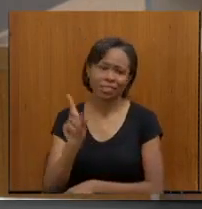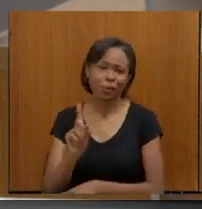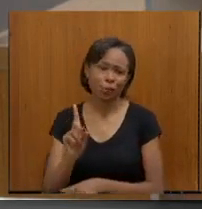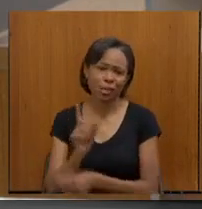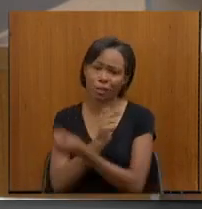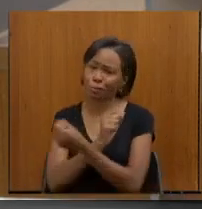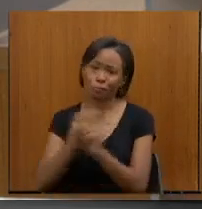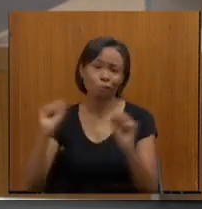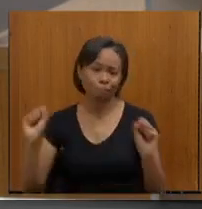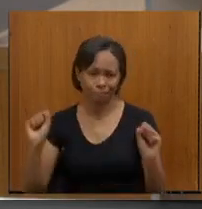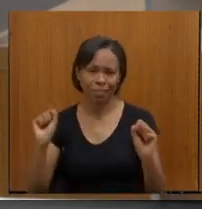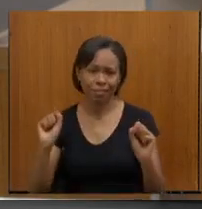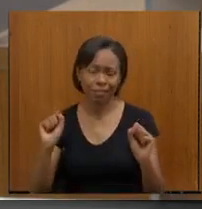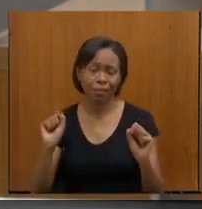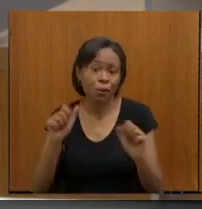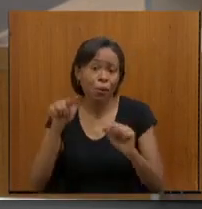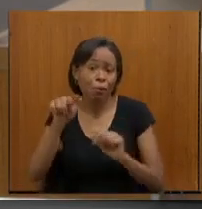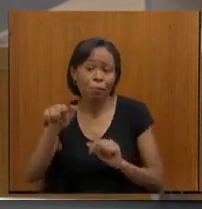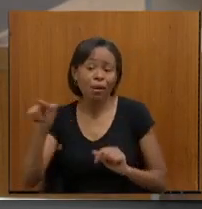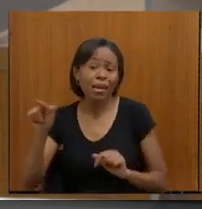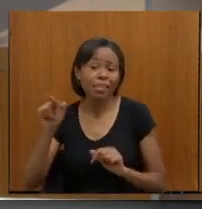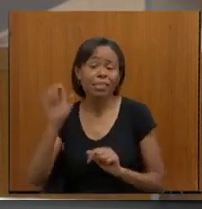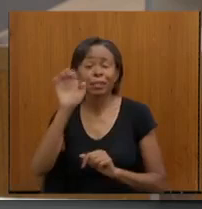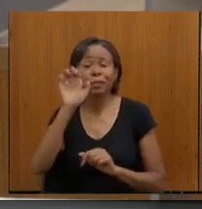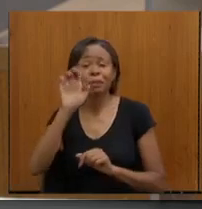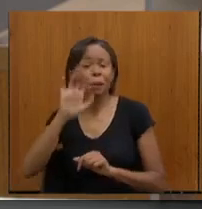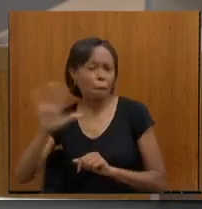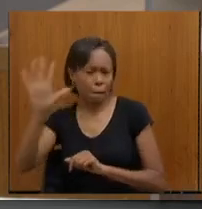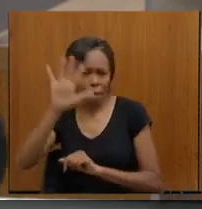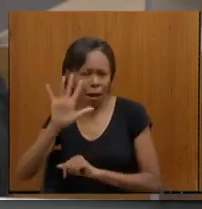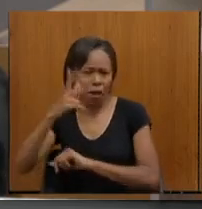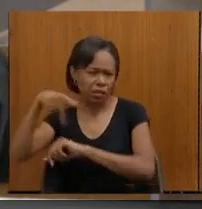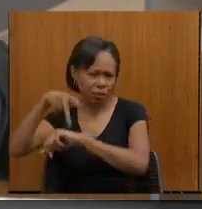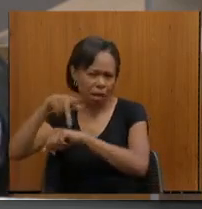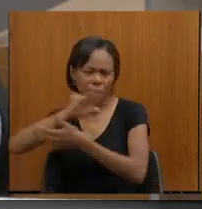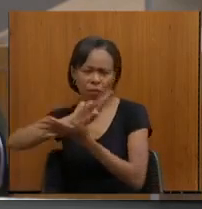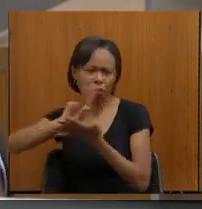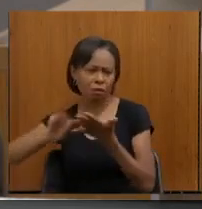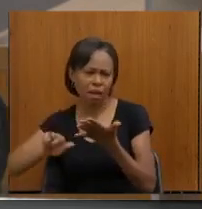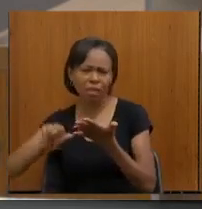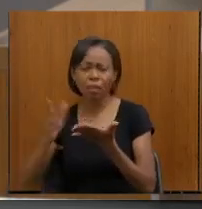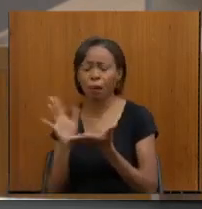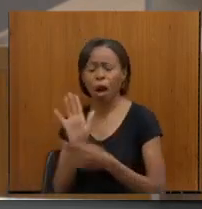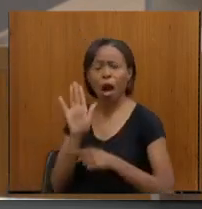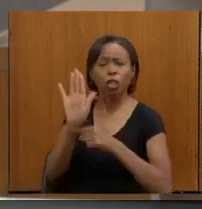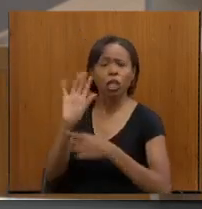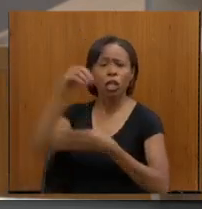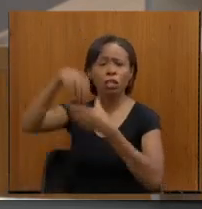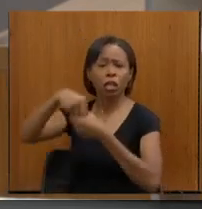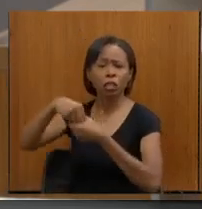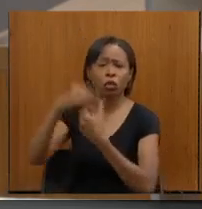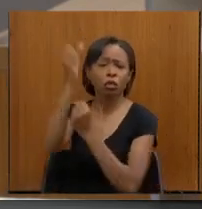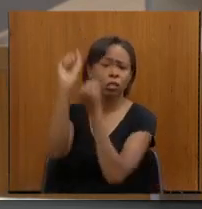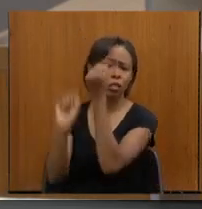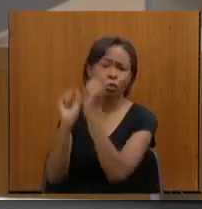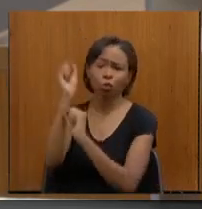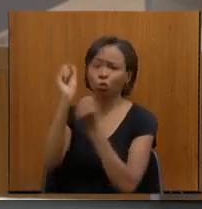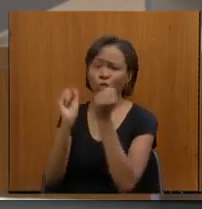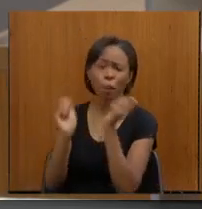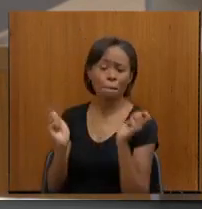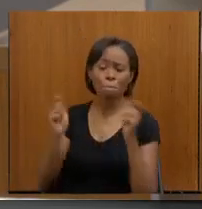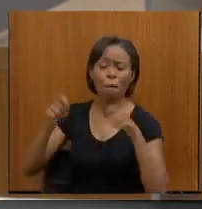serem capazes de proporcionar as suas indústrias internas é o